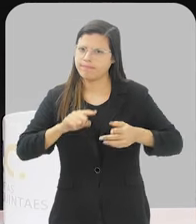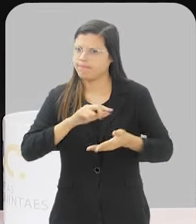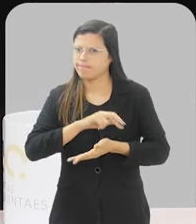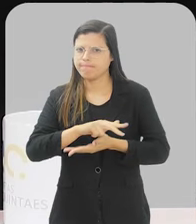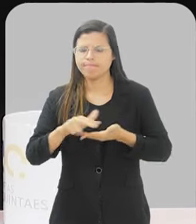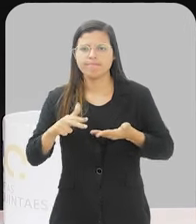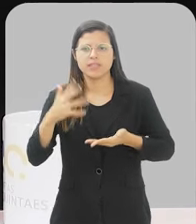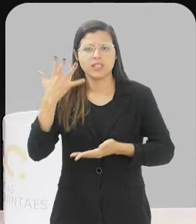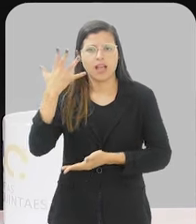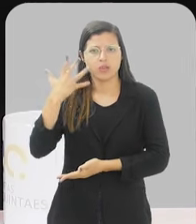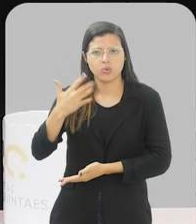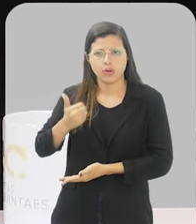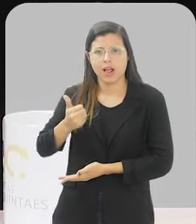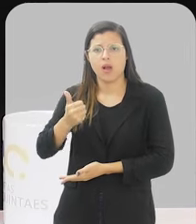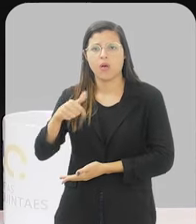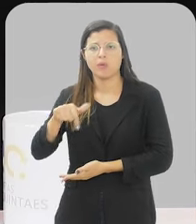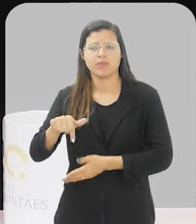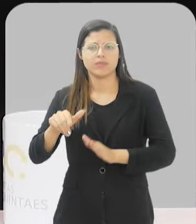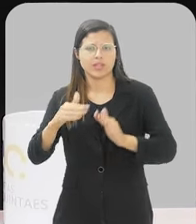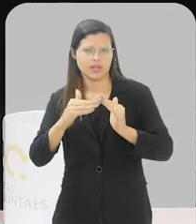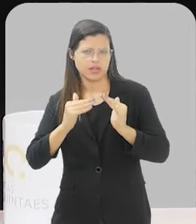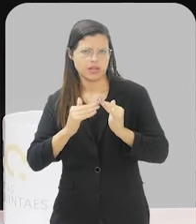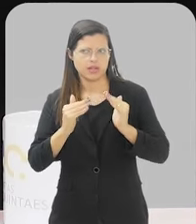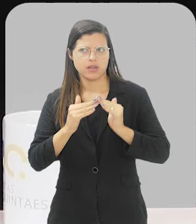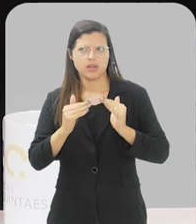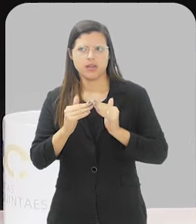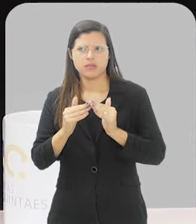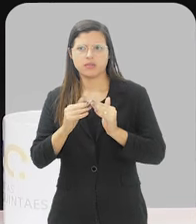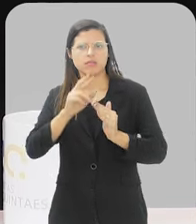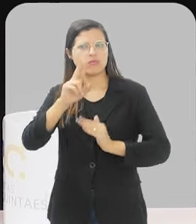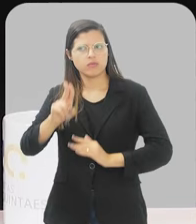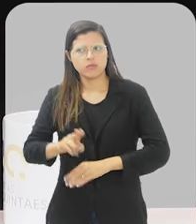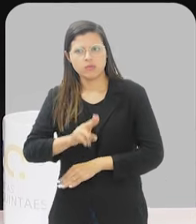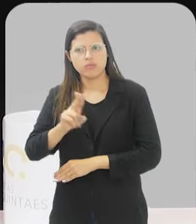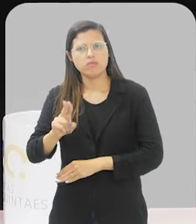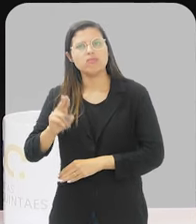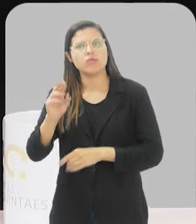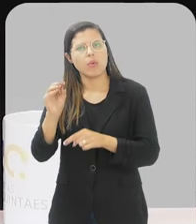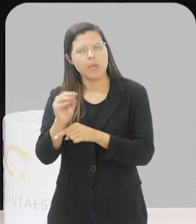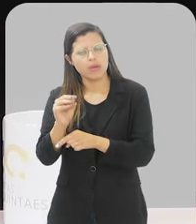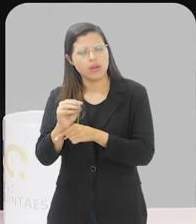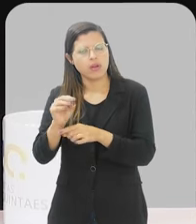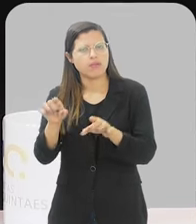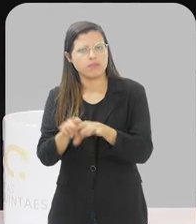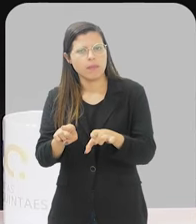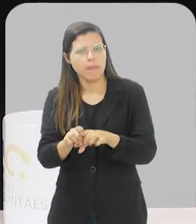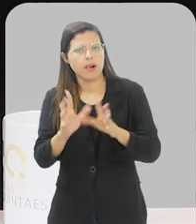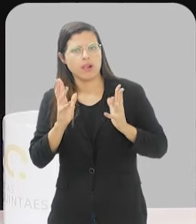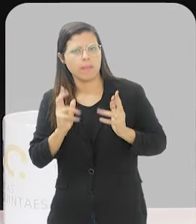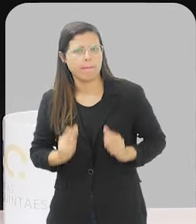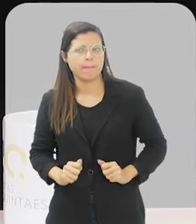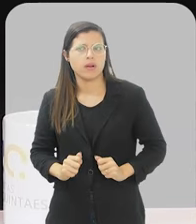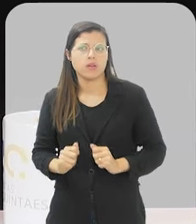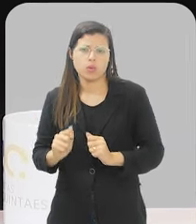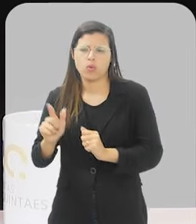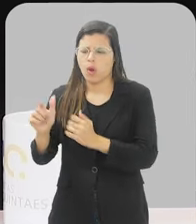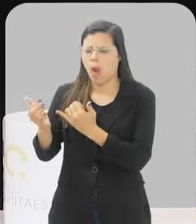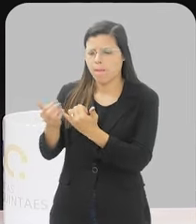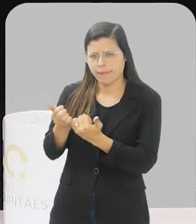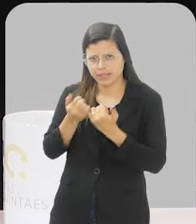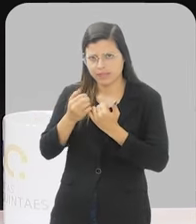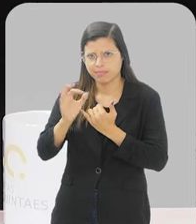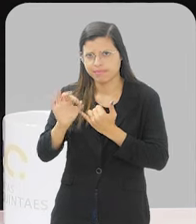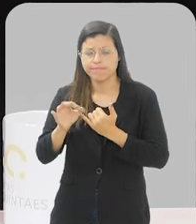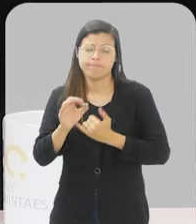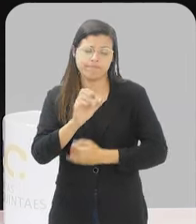ainda natural em casa que... Eu vou usando, eu vou cuidando, eu vou tratando para que não se perca. É um patrimônio, né? Sim,